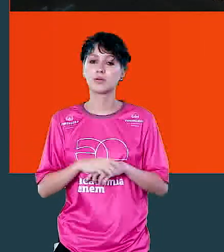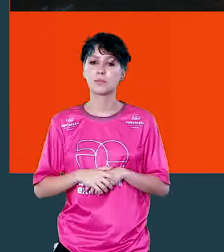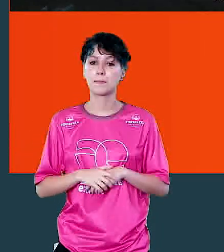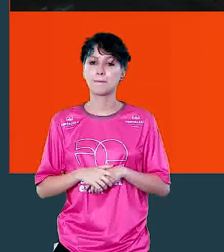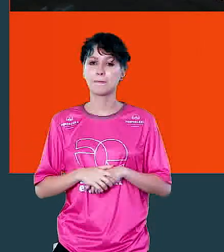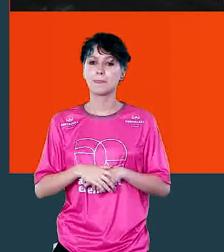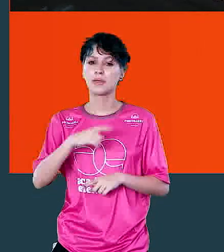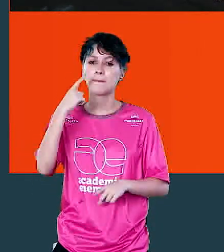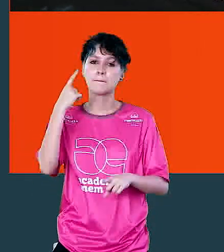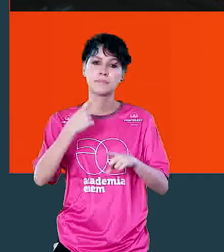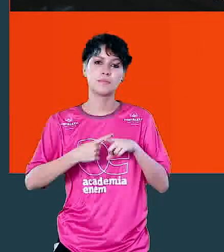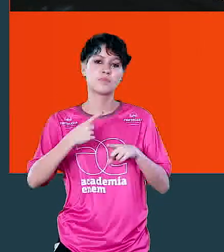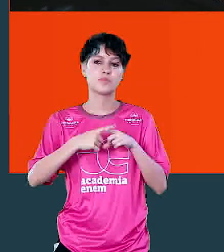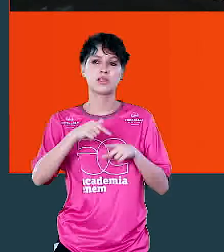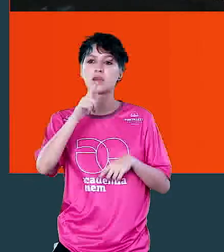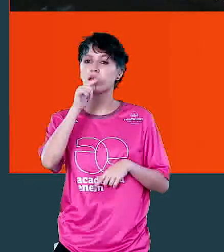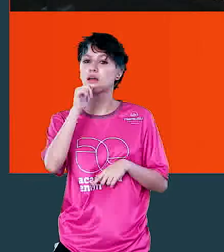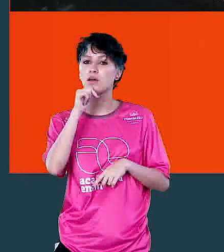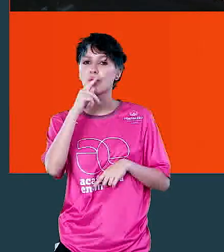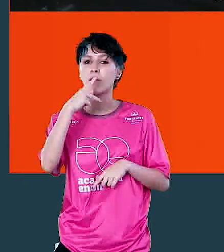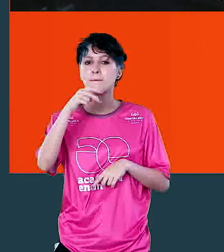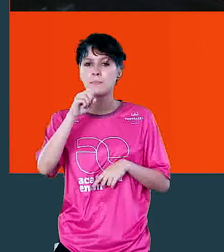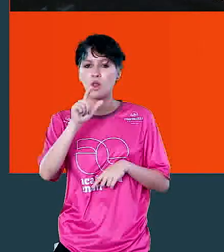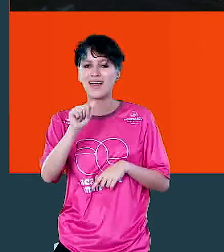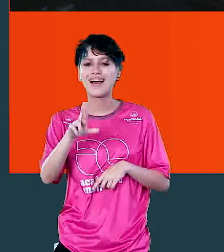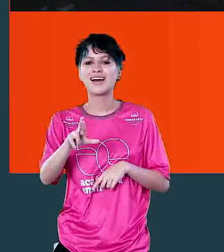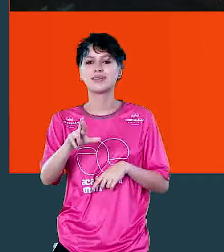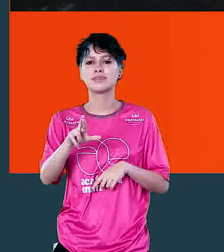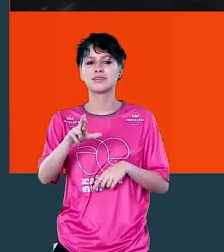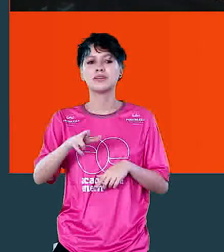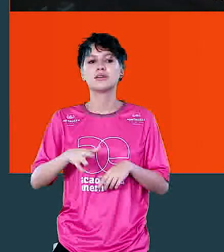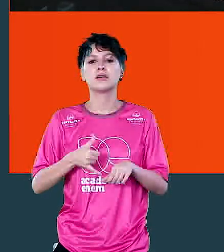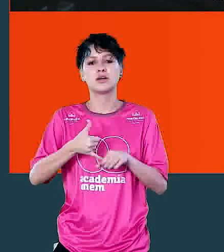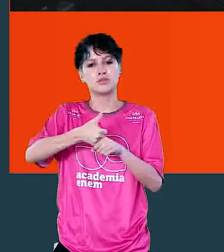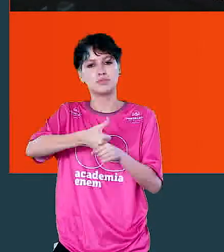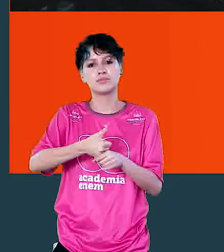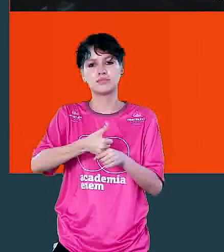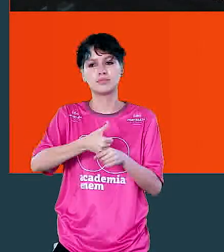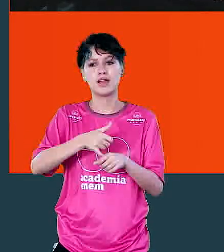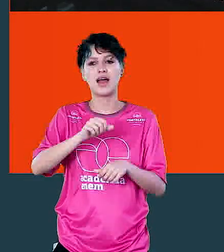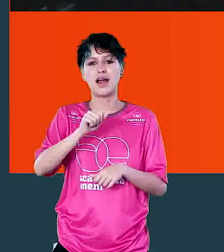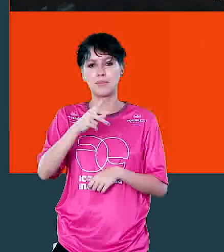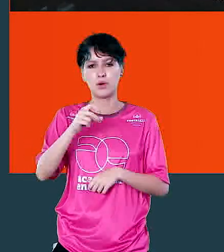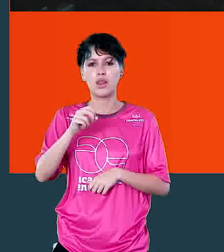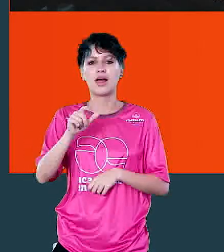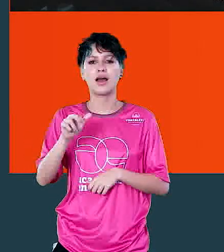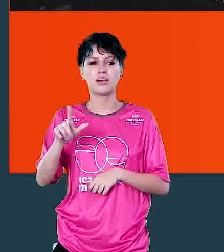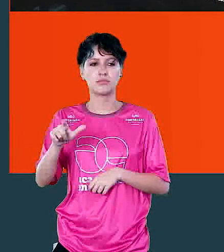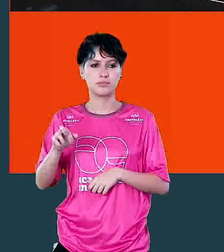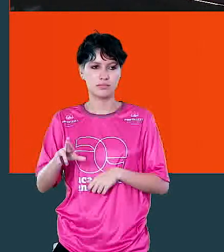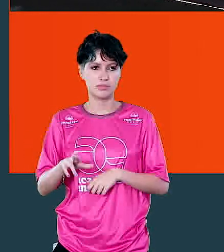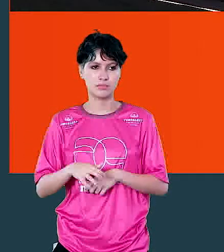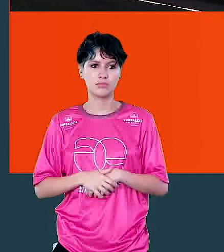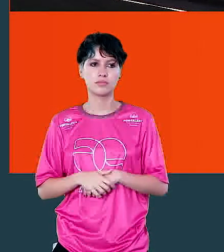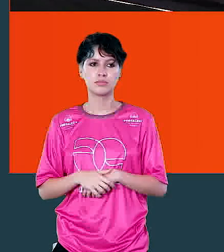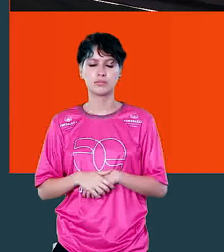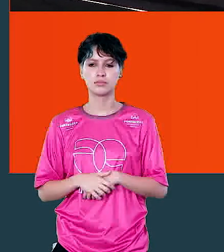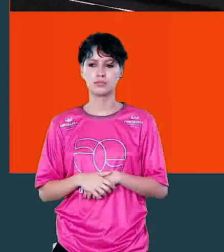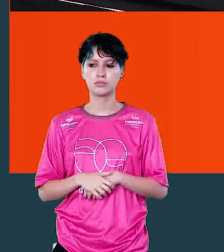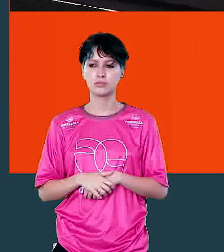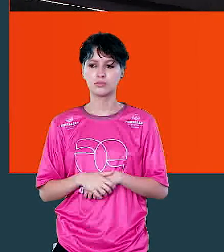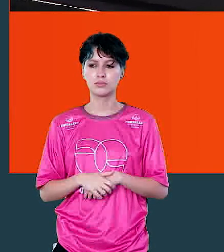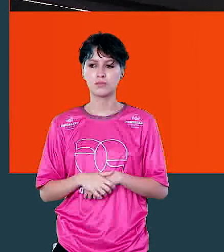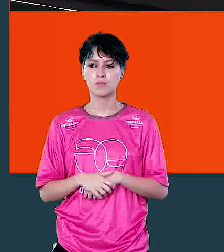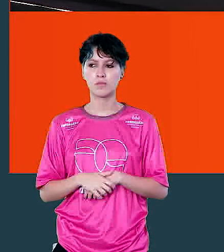Porque a água é polar e o petróleo é o quê? Perfeito. Aí, ó. Os